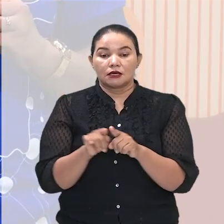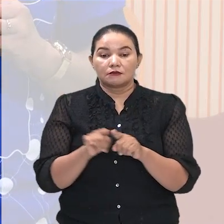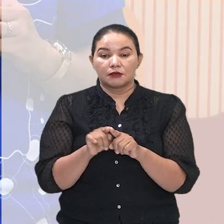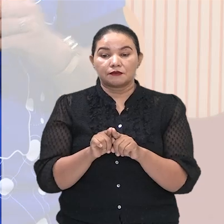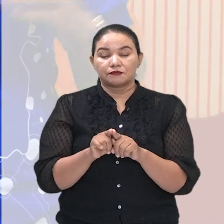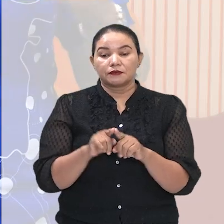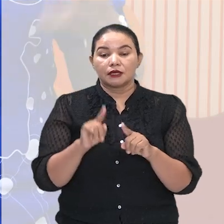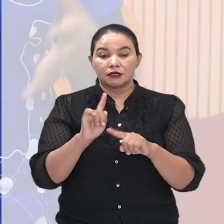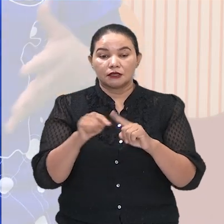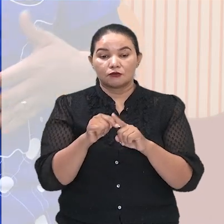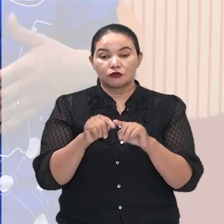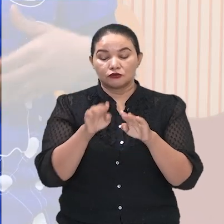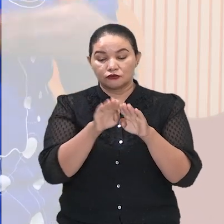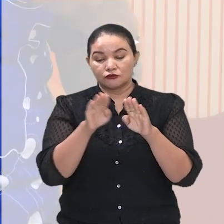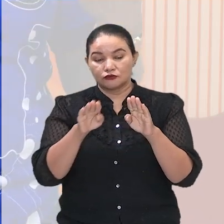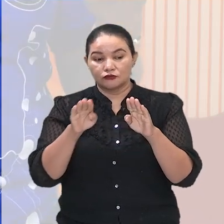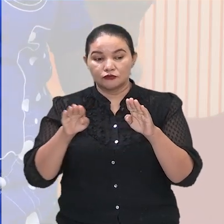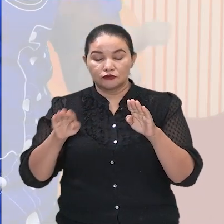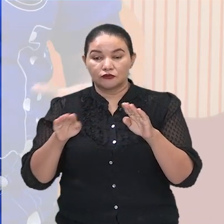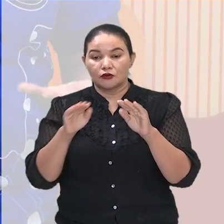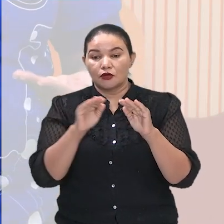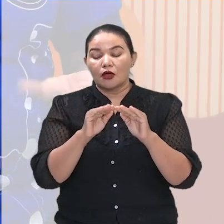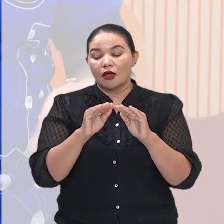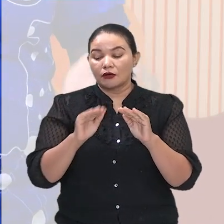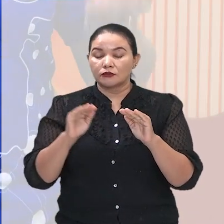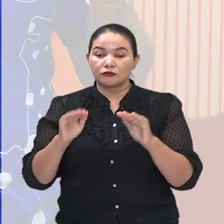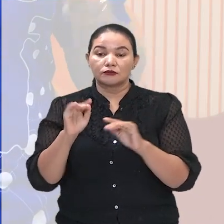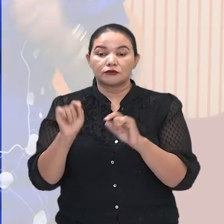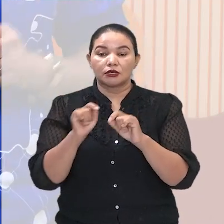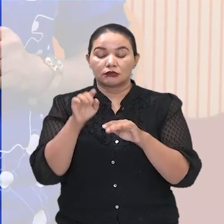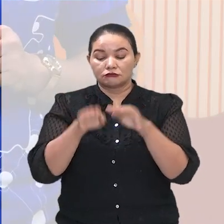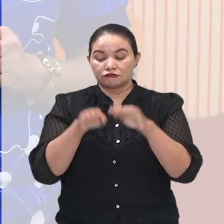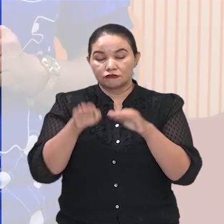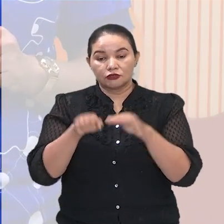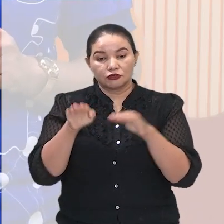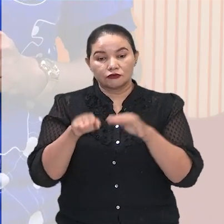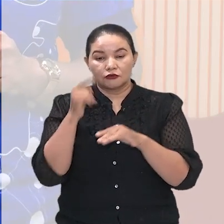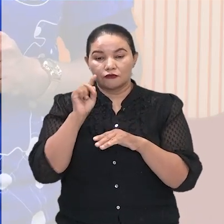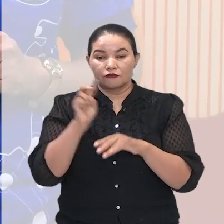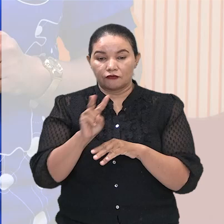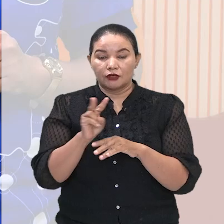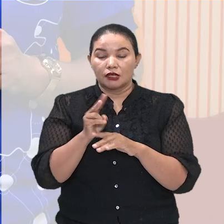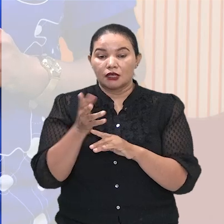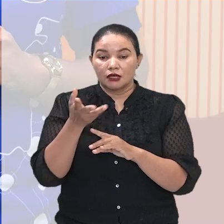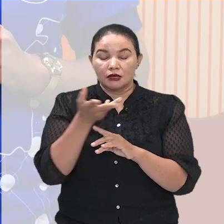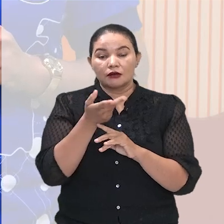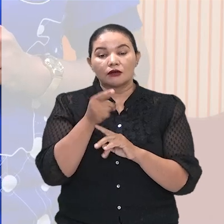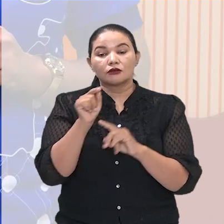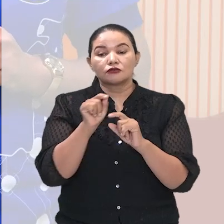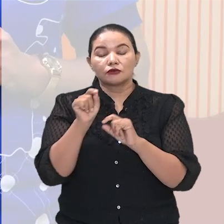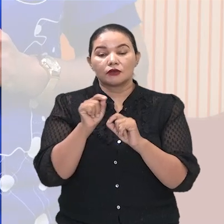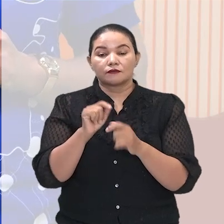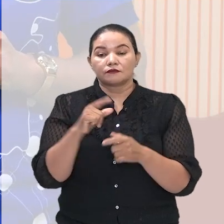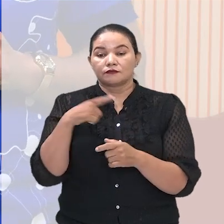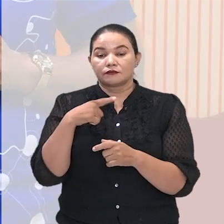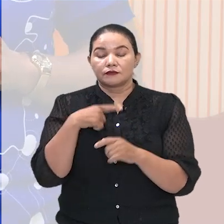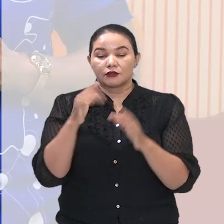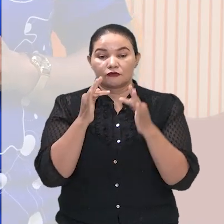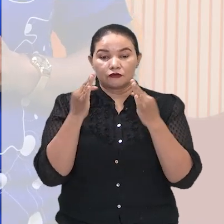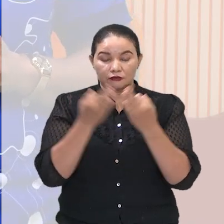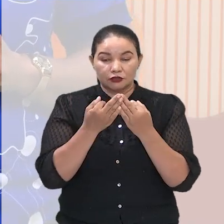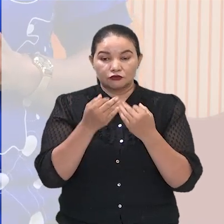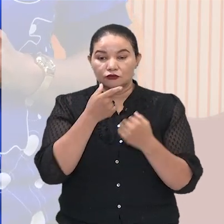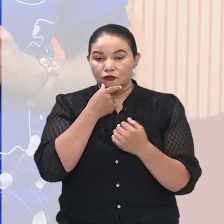hierarquia social, em que eu tenho aí a desigualdade. Observem que nessa ilustração eu tenho a família de um